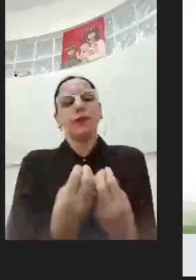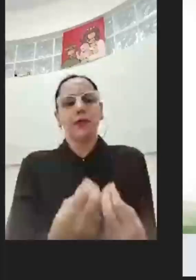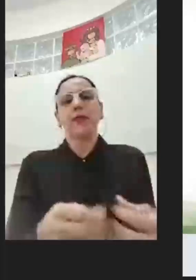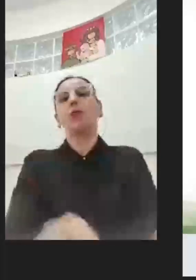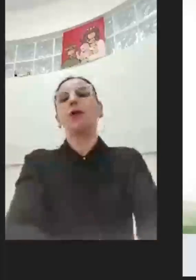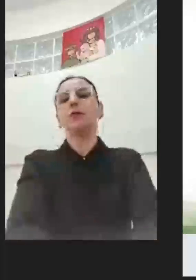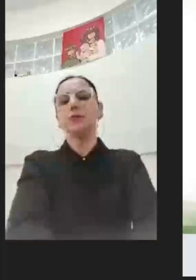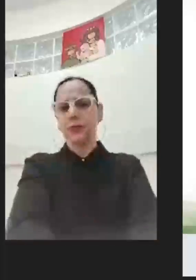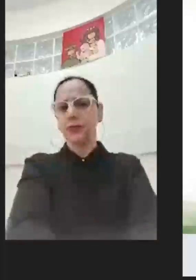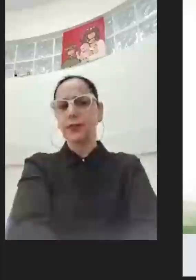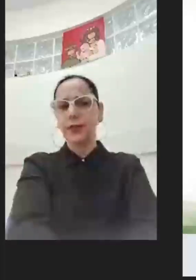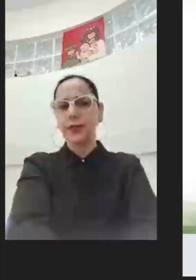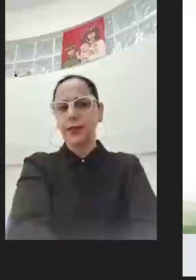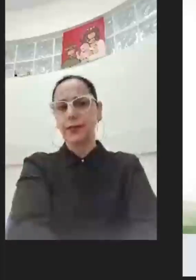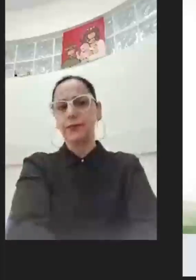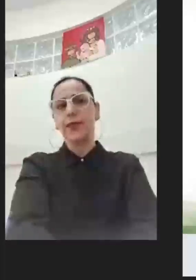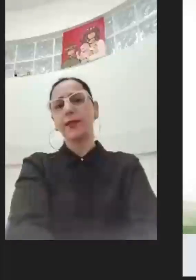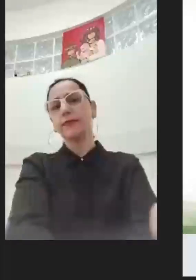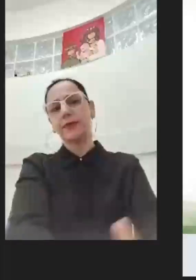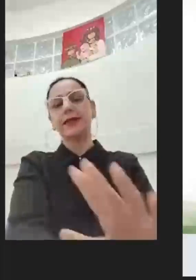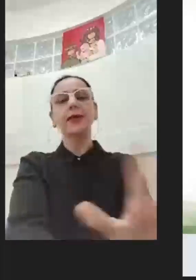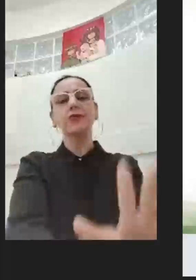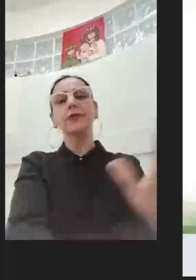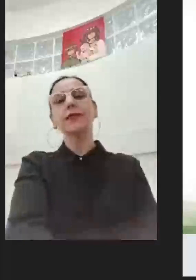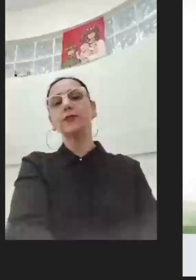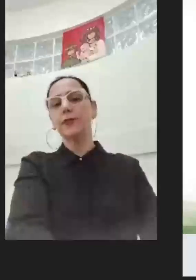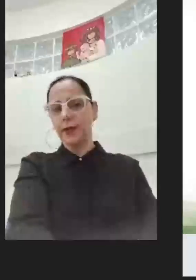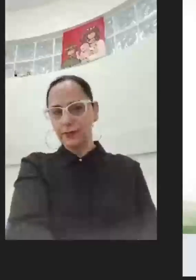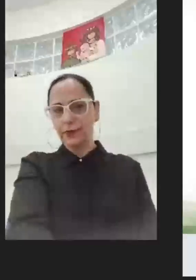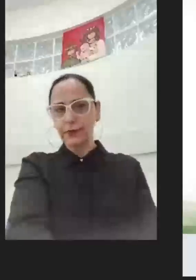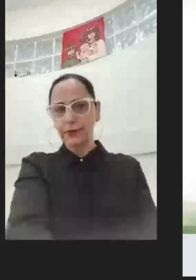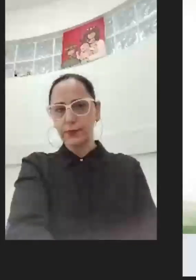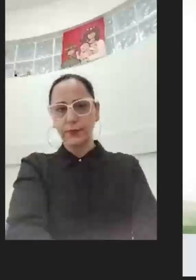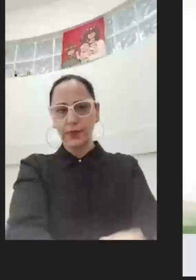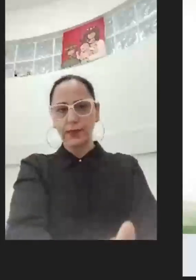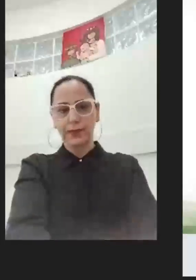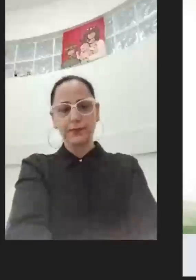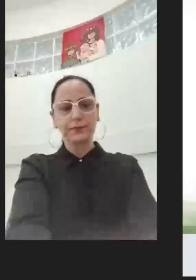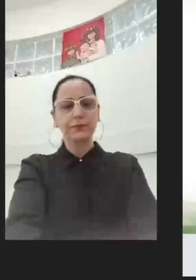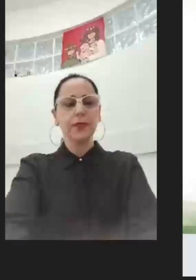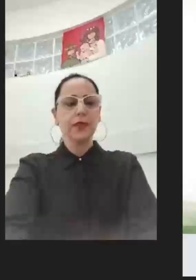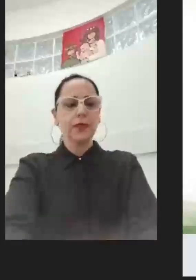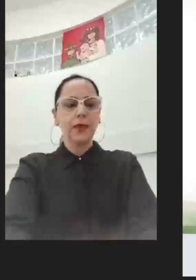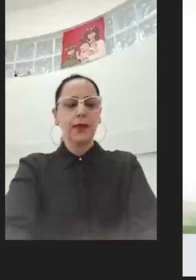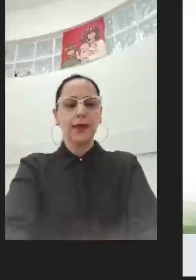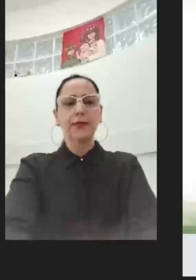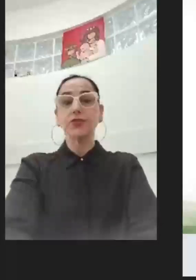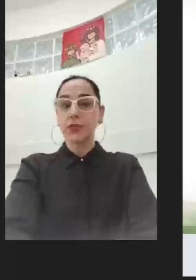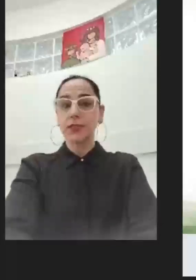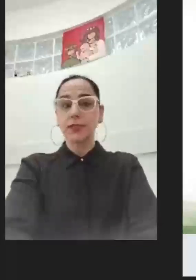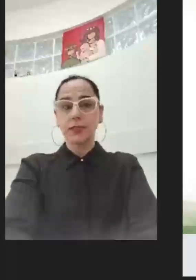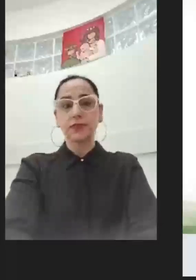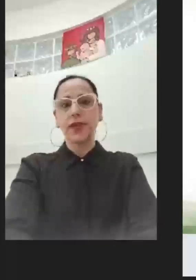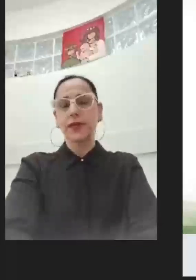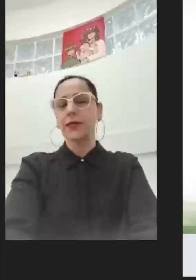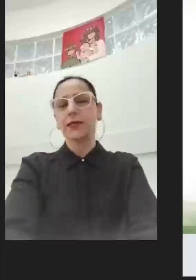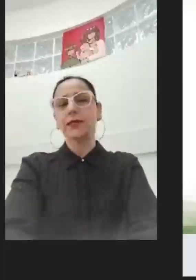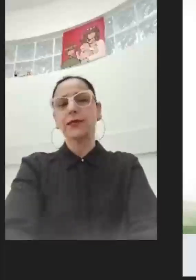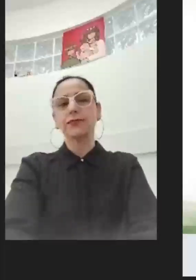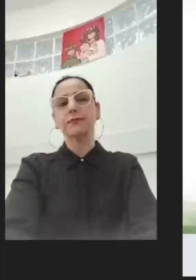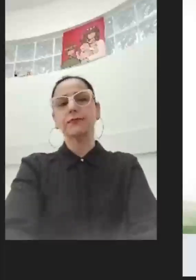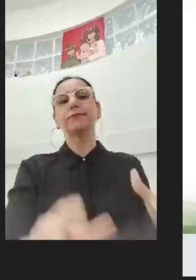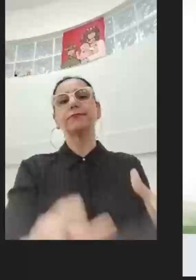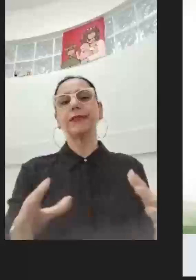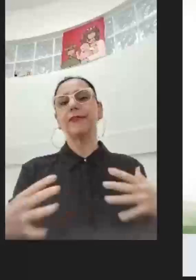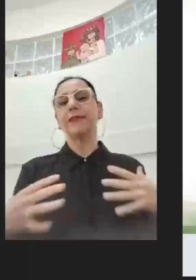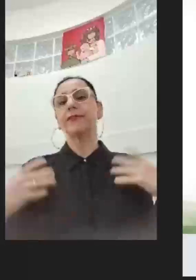não conseguiram aprender a dar o banhozinho no neném. Enfim, na questão ali era a fome do bebê que estava deixando a